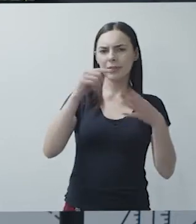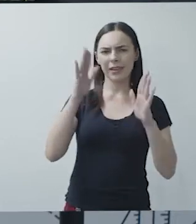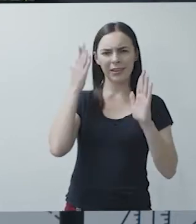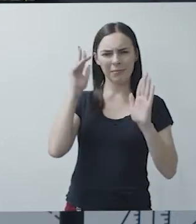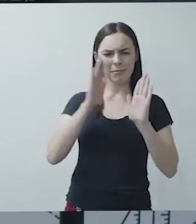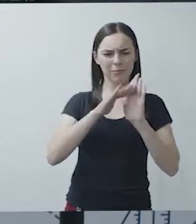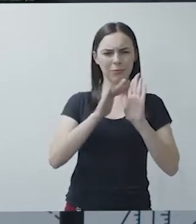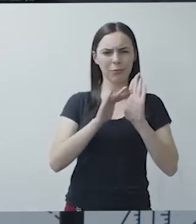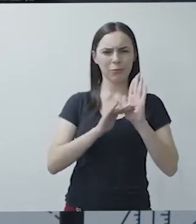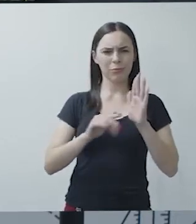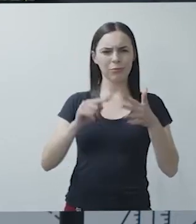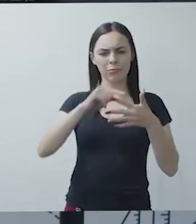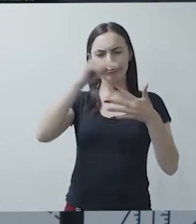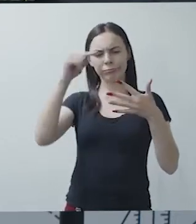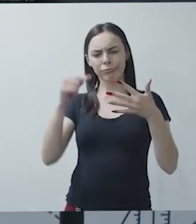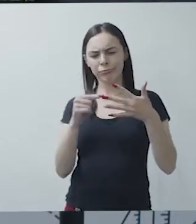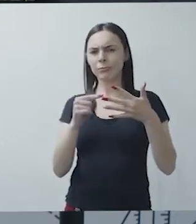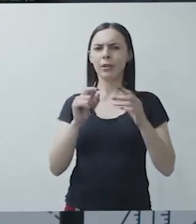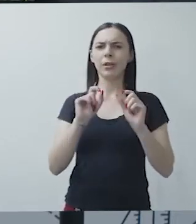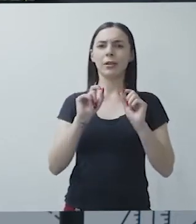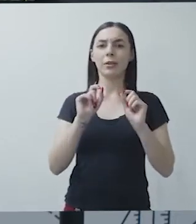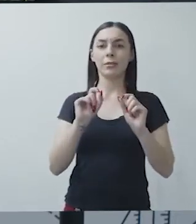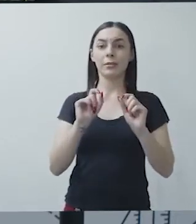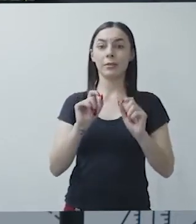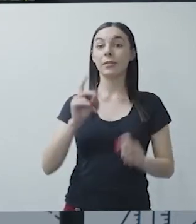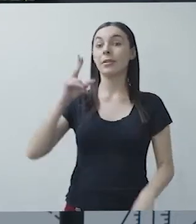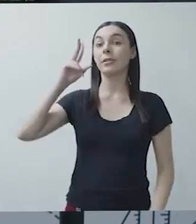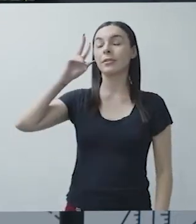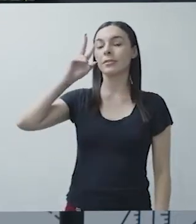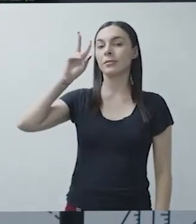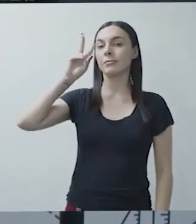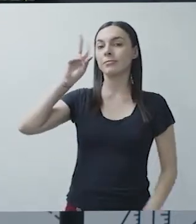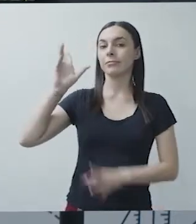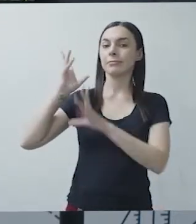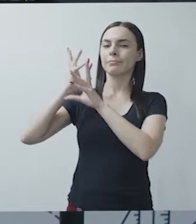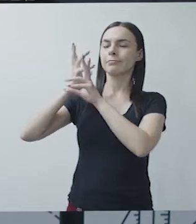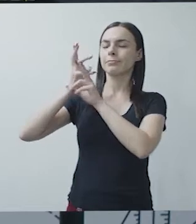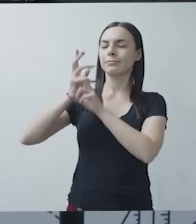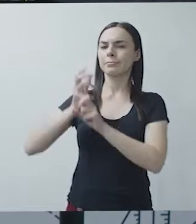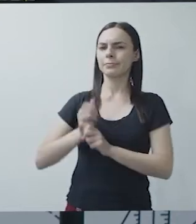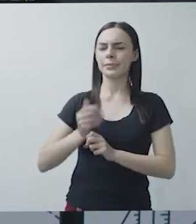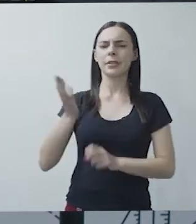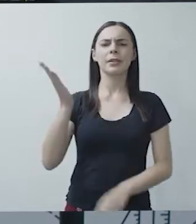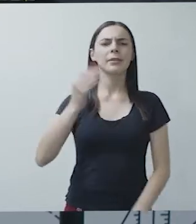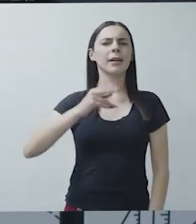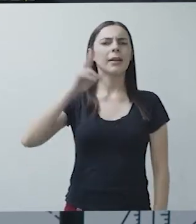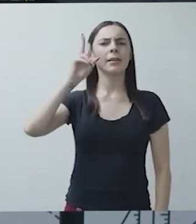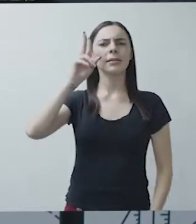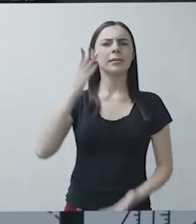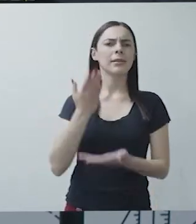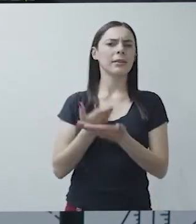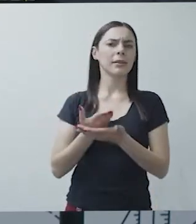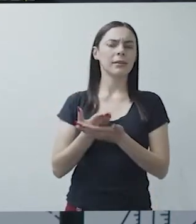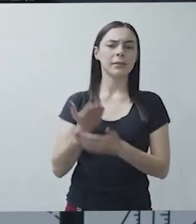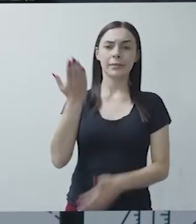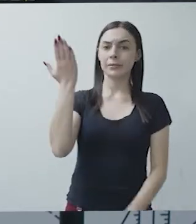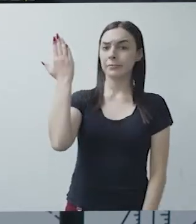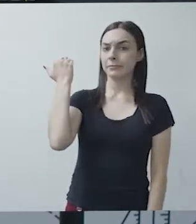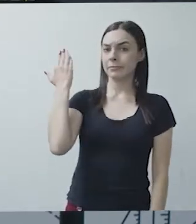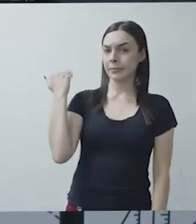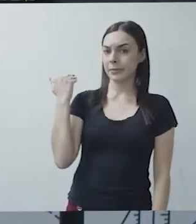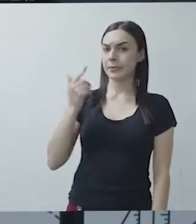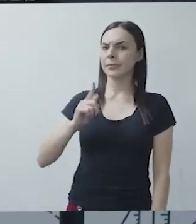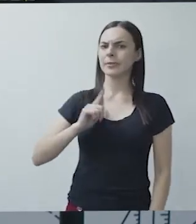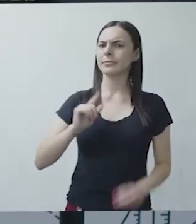nossa rotina. É o relembrando. Vamos relembrar então a nossa aula que